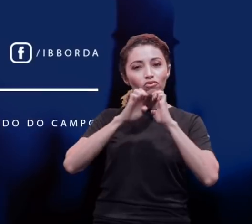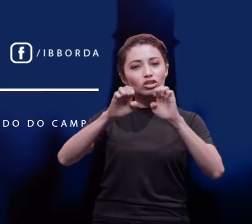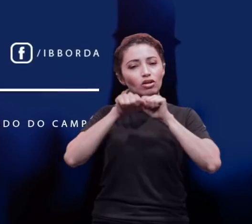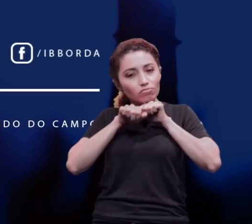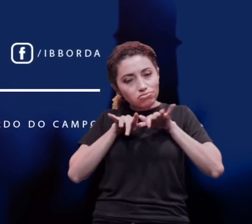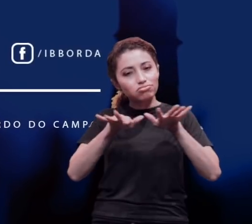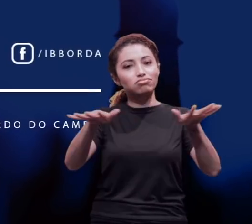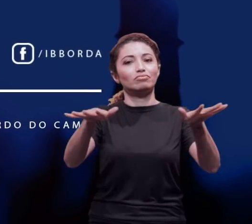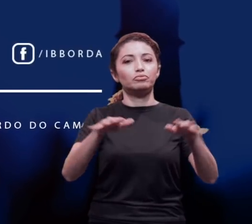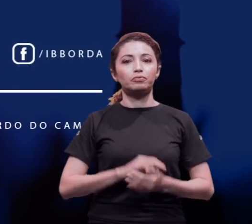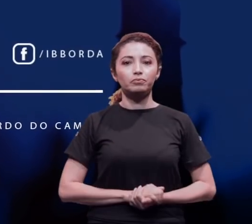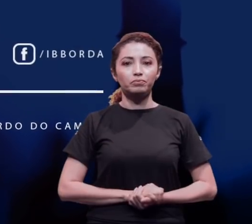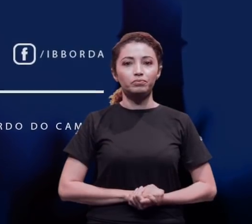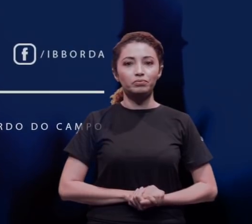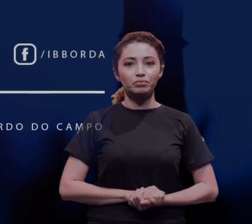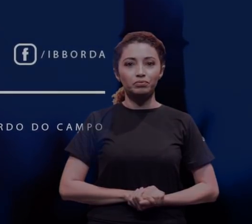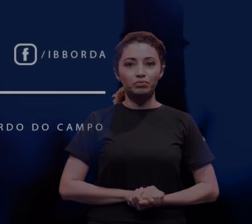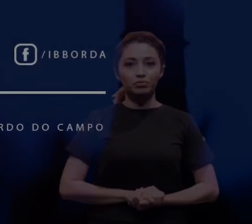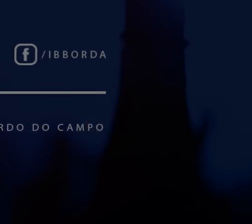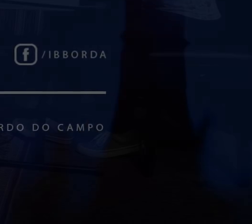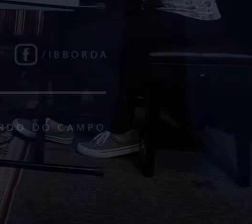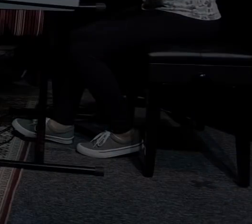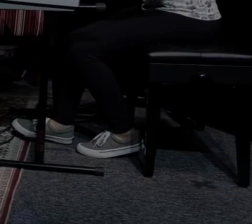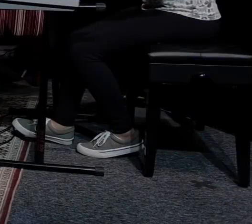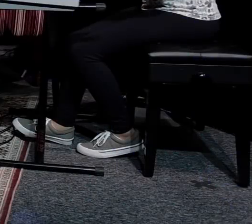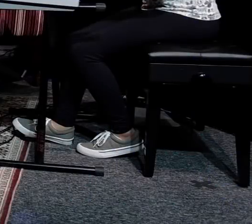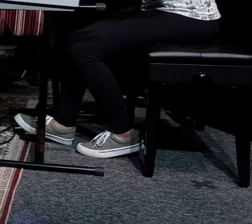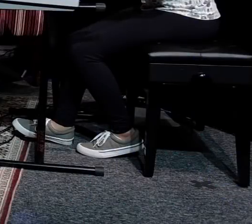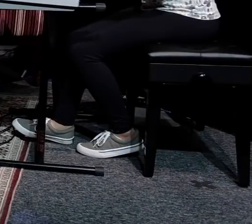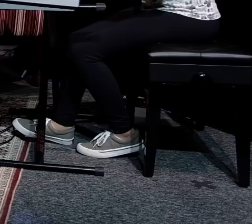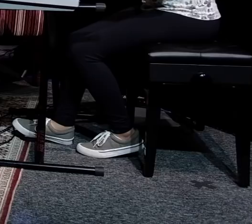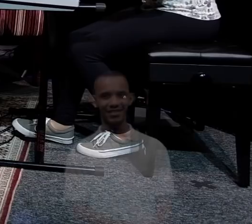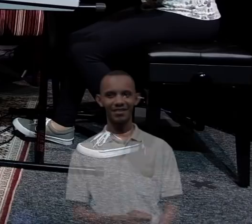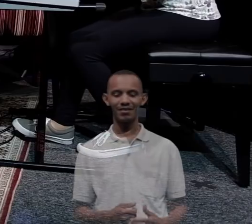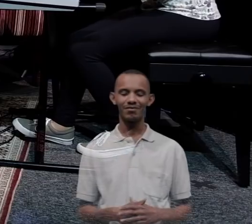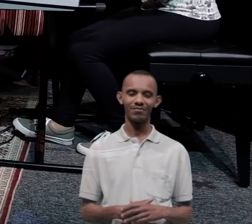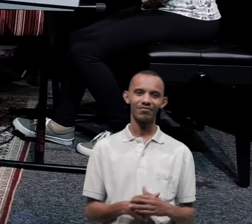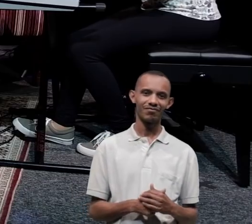que o Evangelho todo chegue ao homem todo.